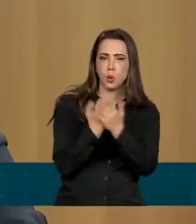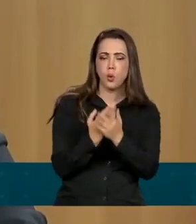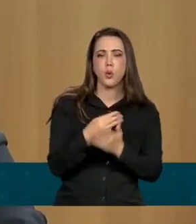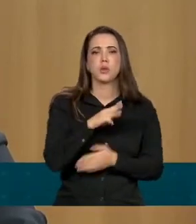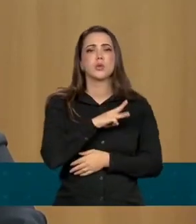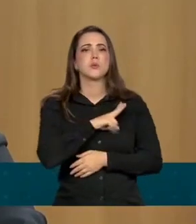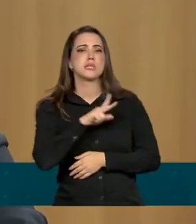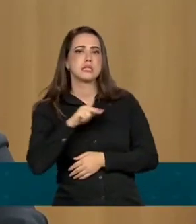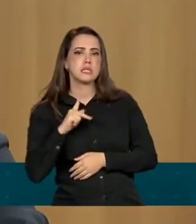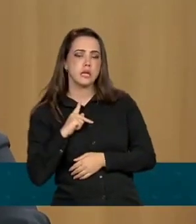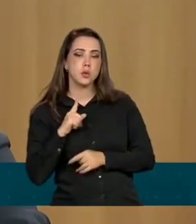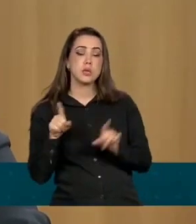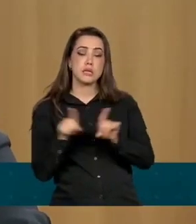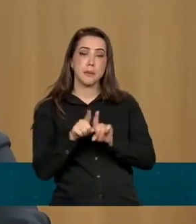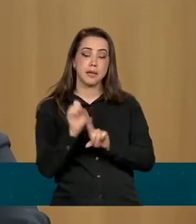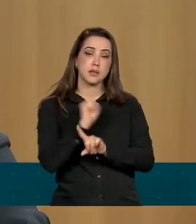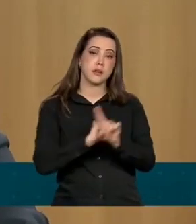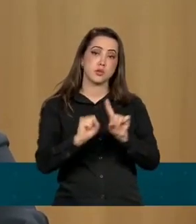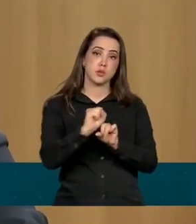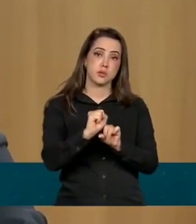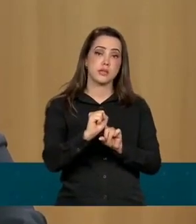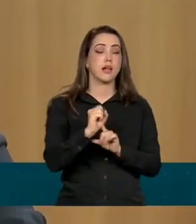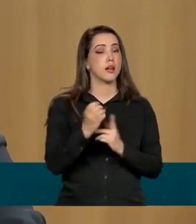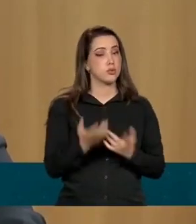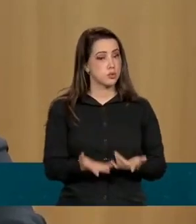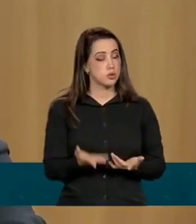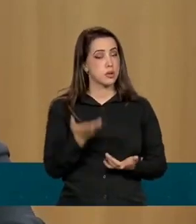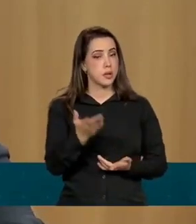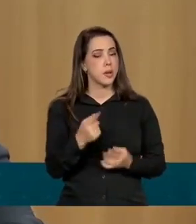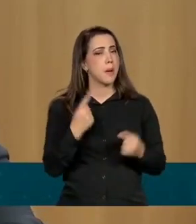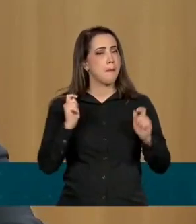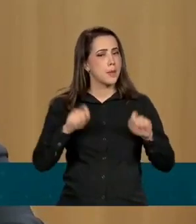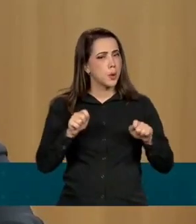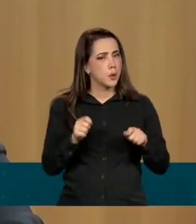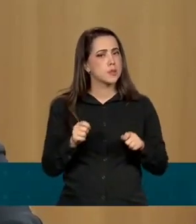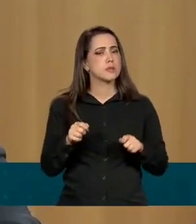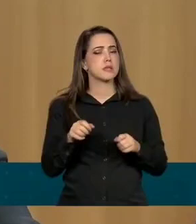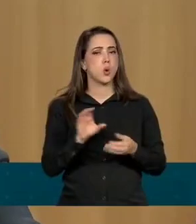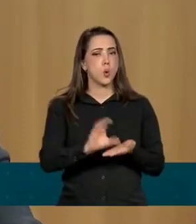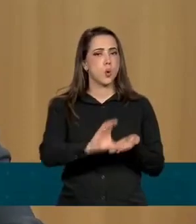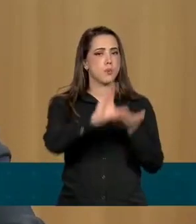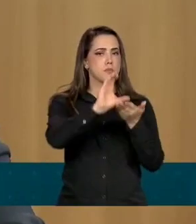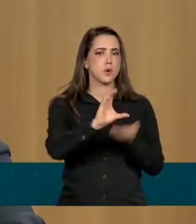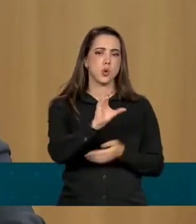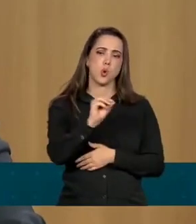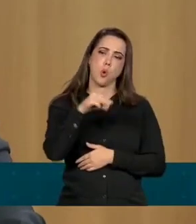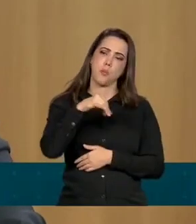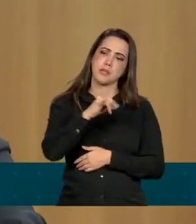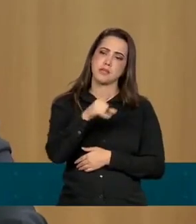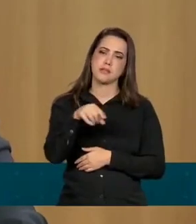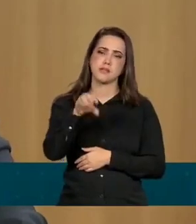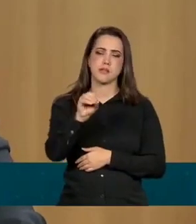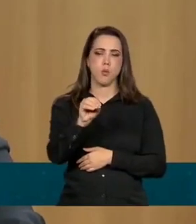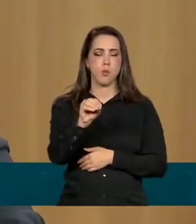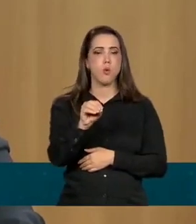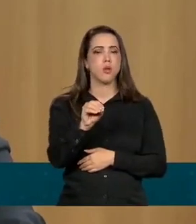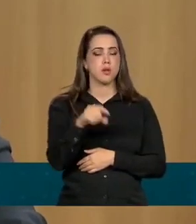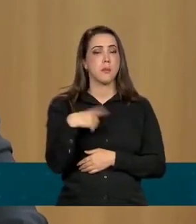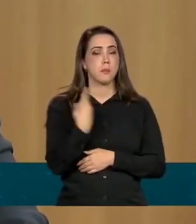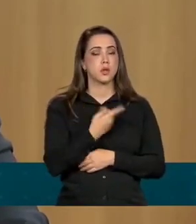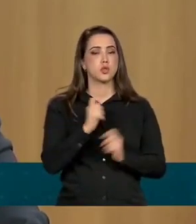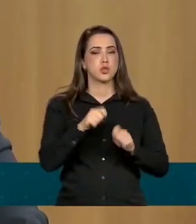Público e também da sociedade civil, a fim de que nós consigamos enraizar esse